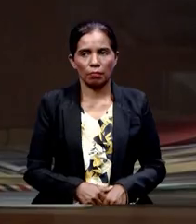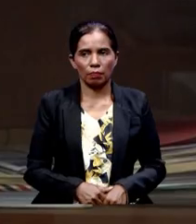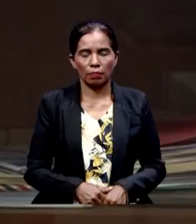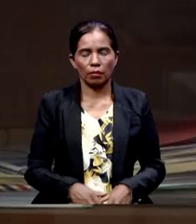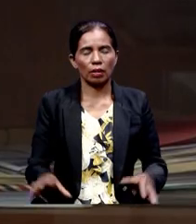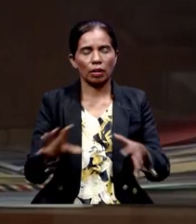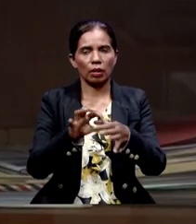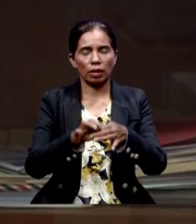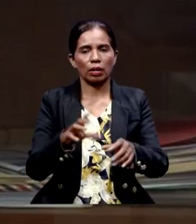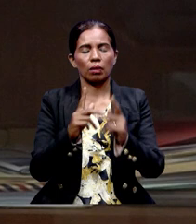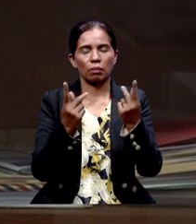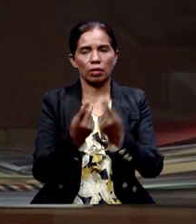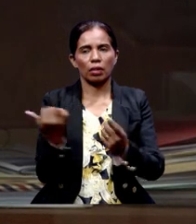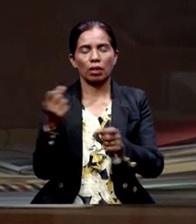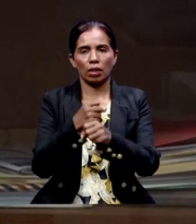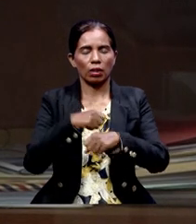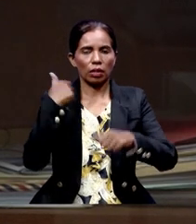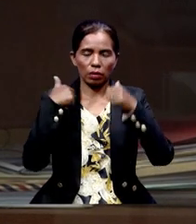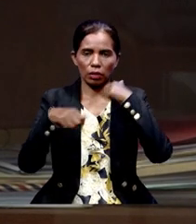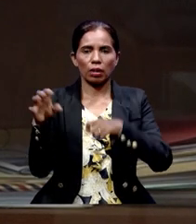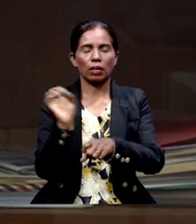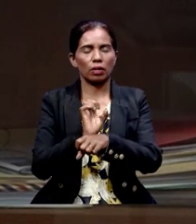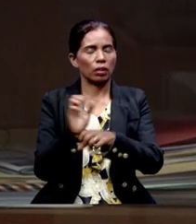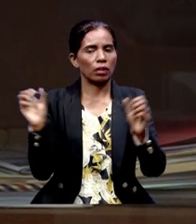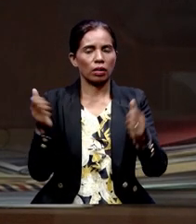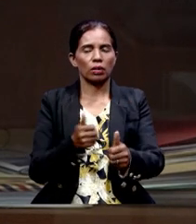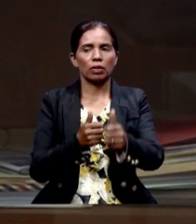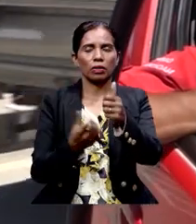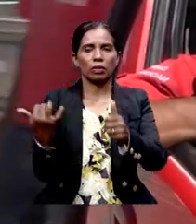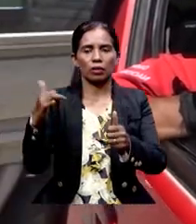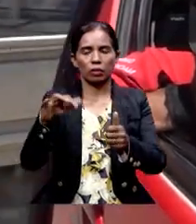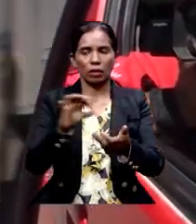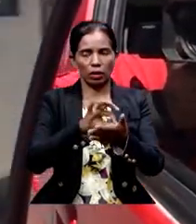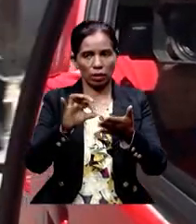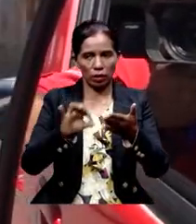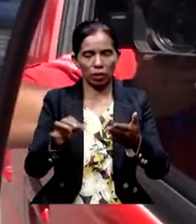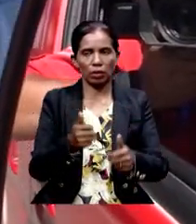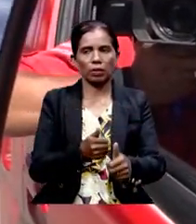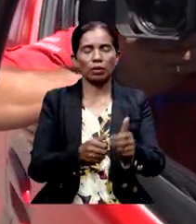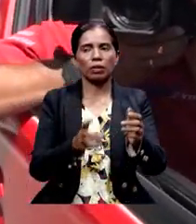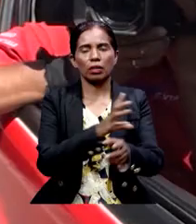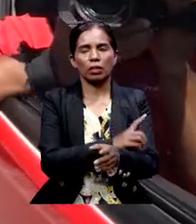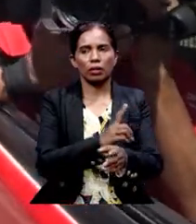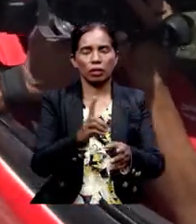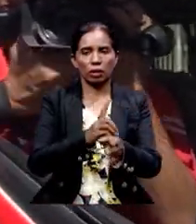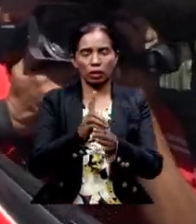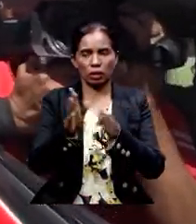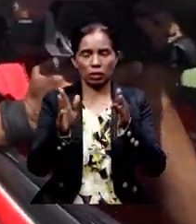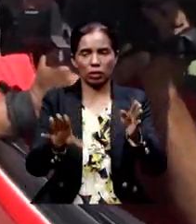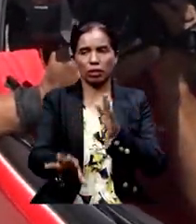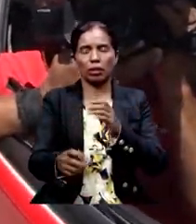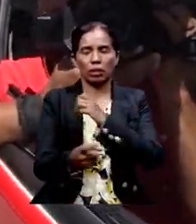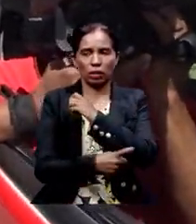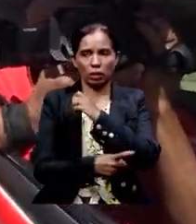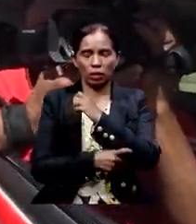Ligaru empresa balung nebe makalau atividade ekonomika la tuir area sira nebe resista, tuir retor Florencio Sanchez sehetan